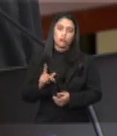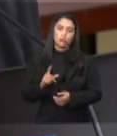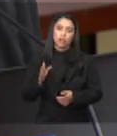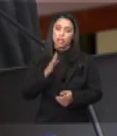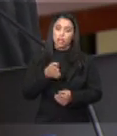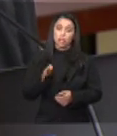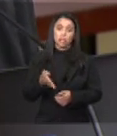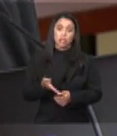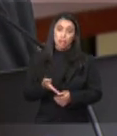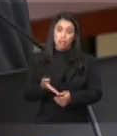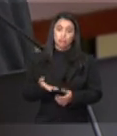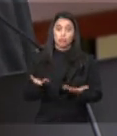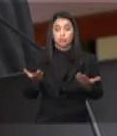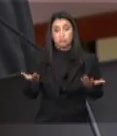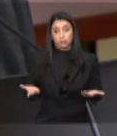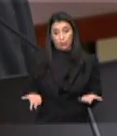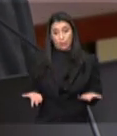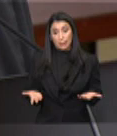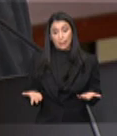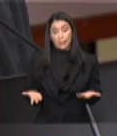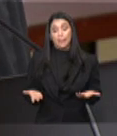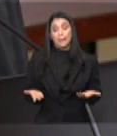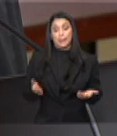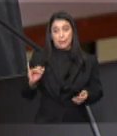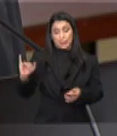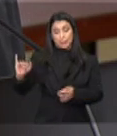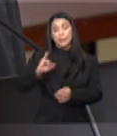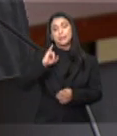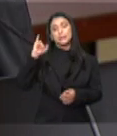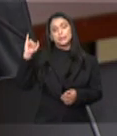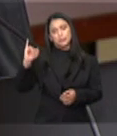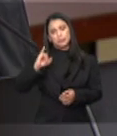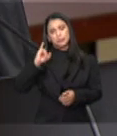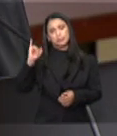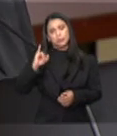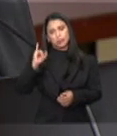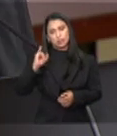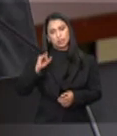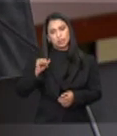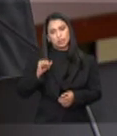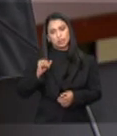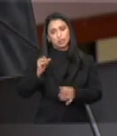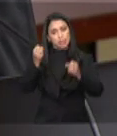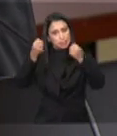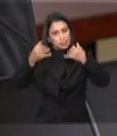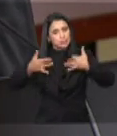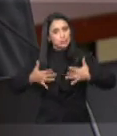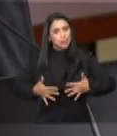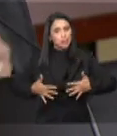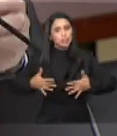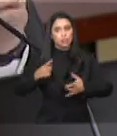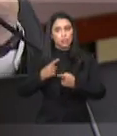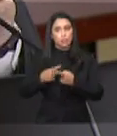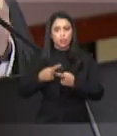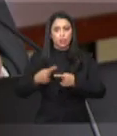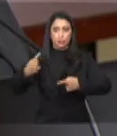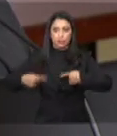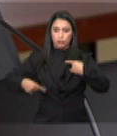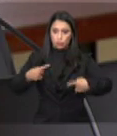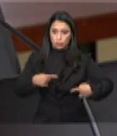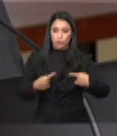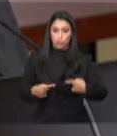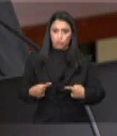aí sim haveria nulidade. Acho que é importante esse corte, porque isso foi muito discutido nos